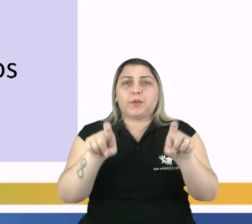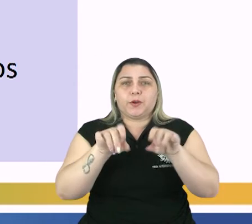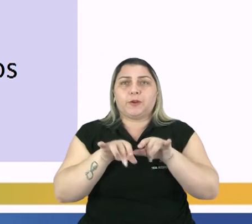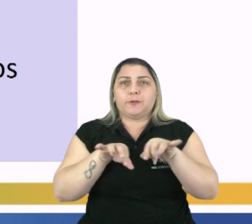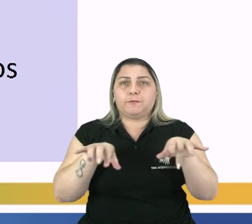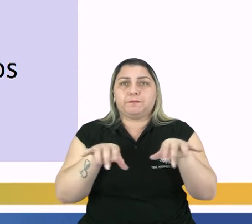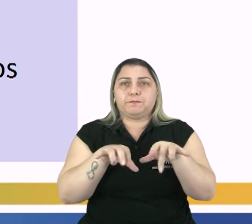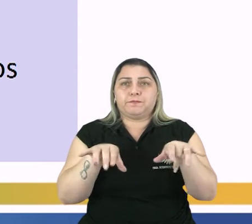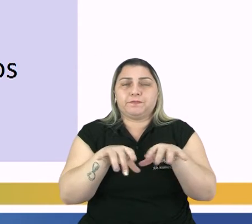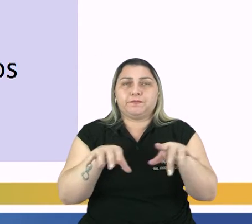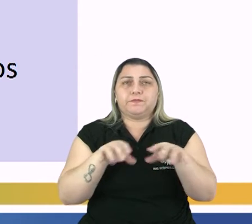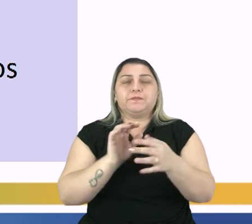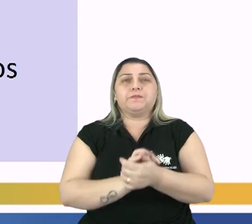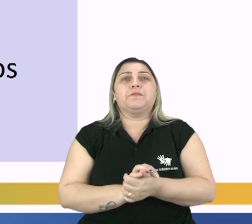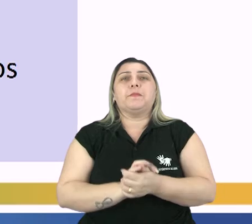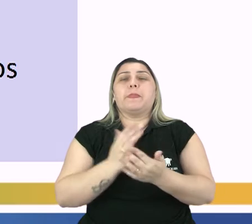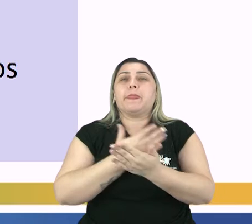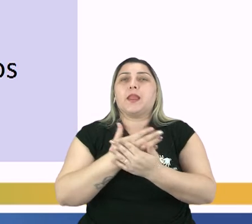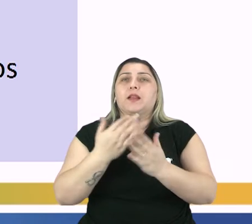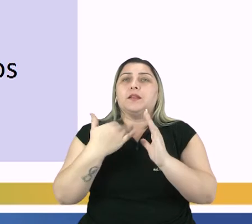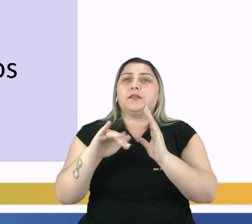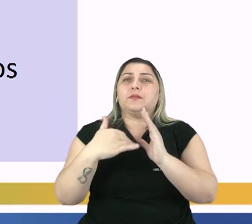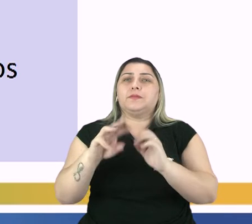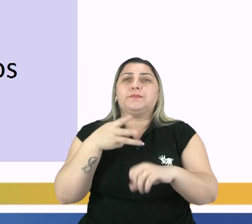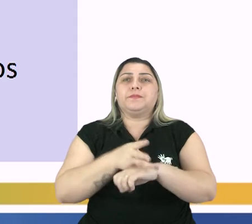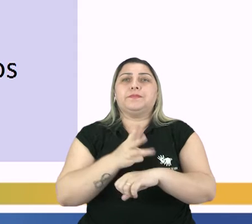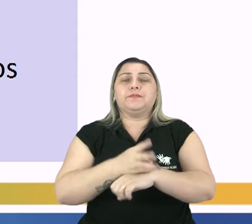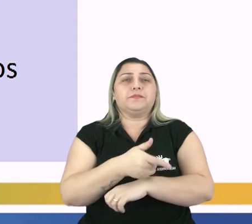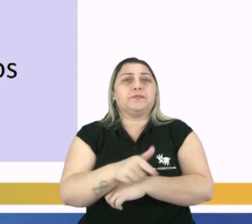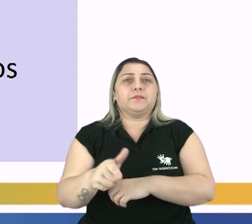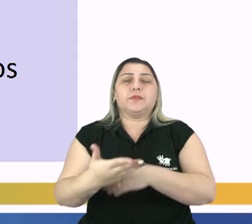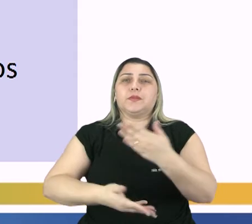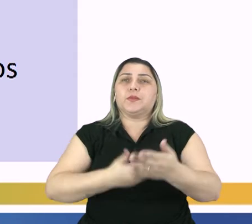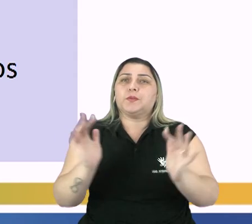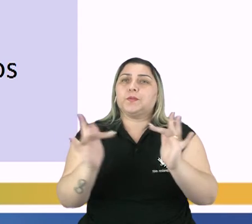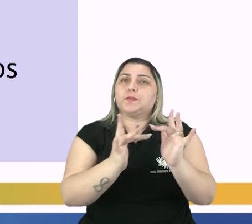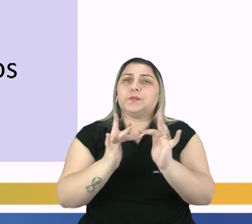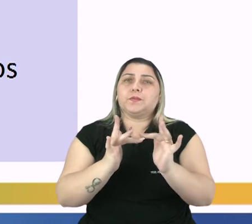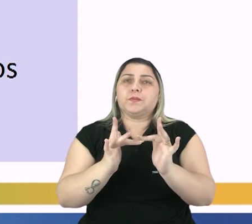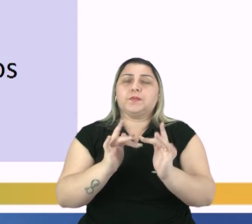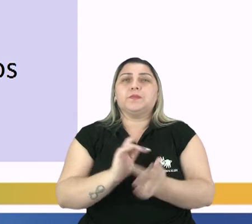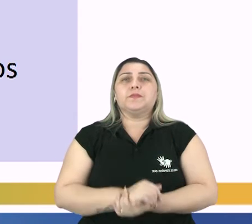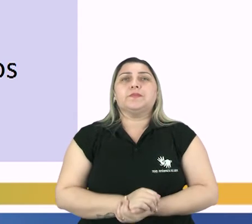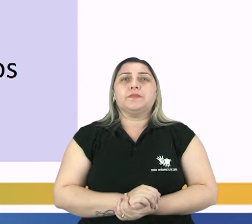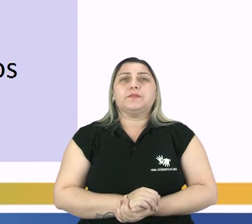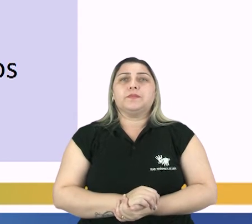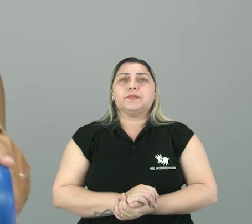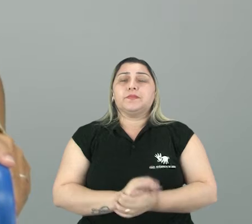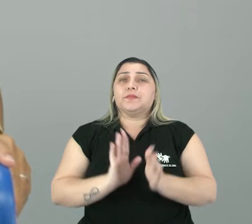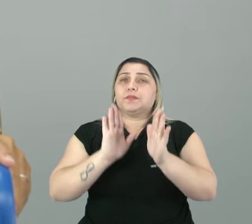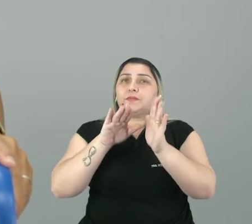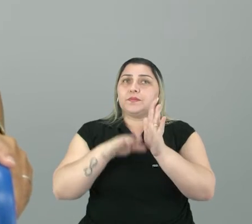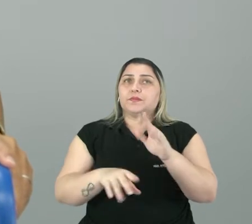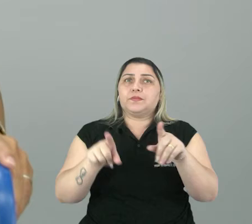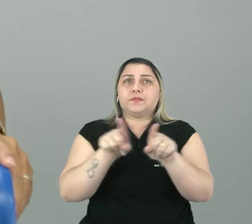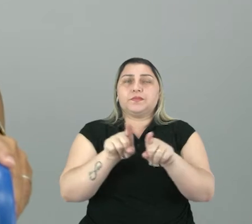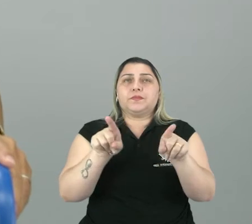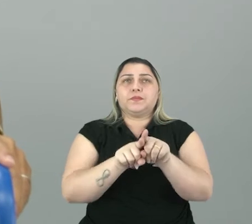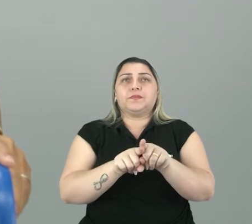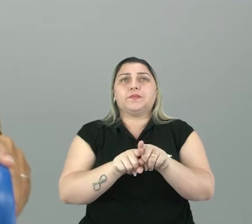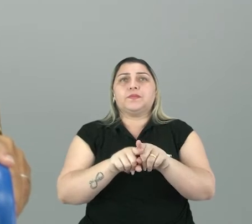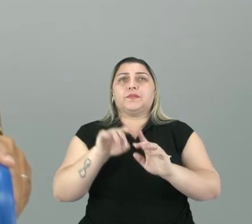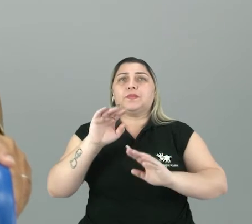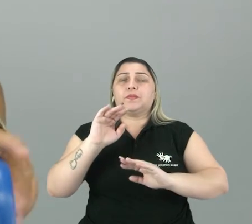computador, ficam aí com mensagem pelo WhatsApp, não tem mais aquele contato físico. Diminuiu bastante com